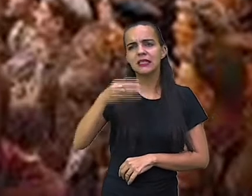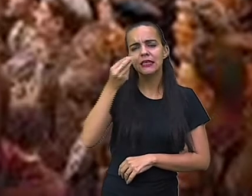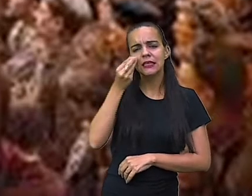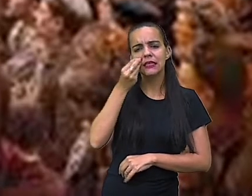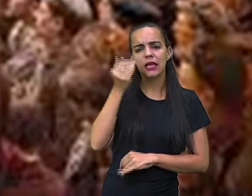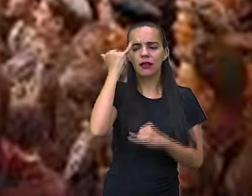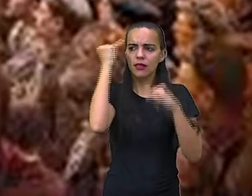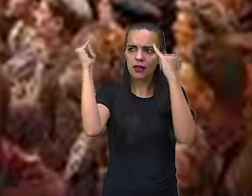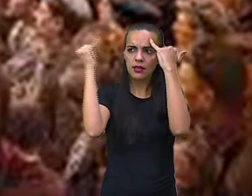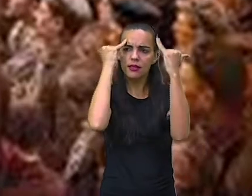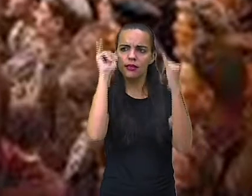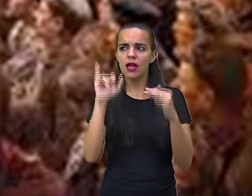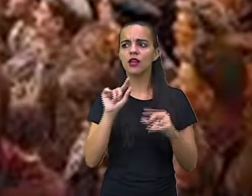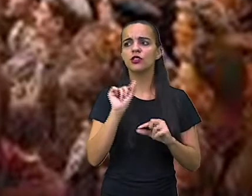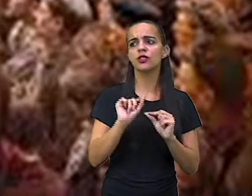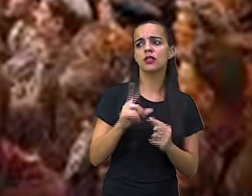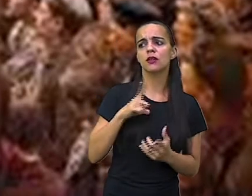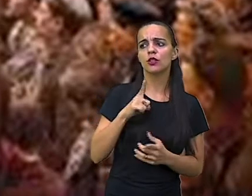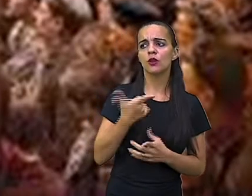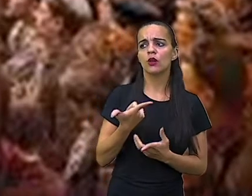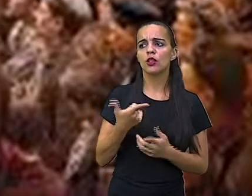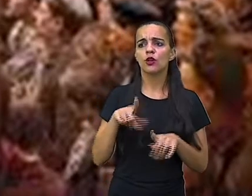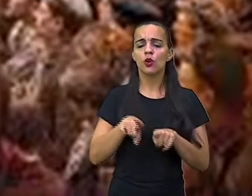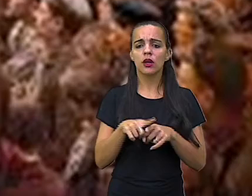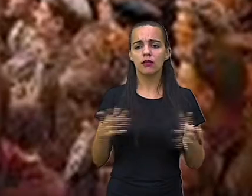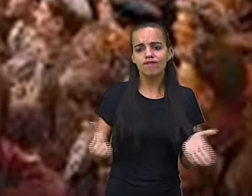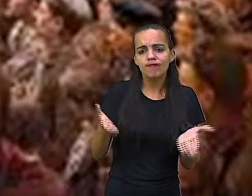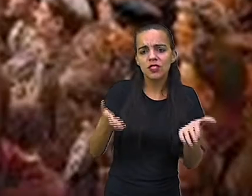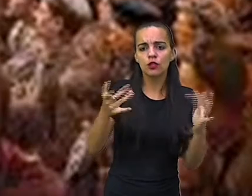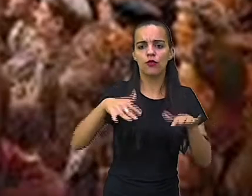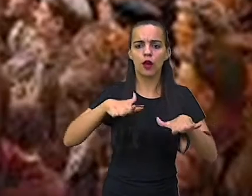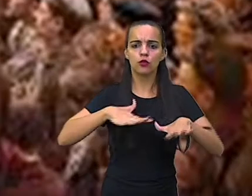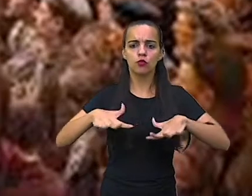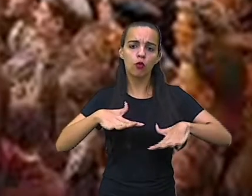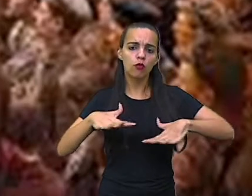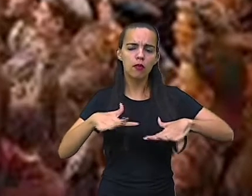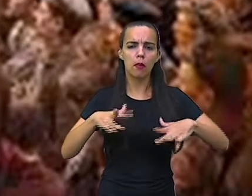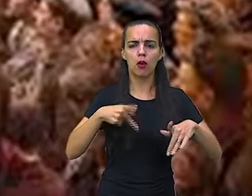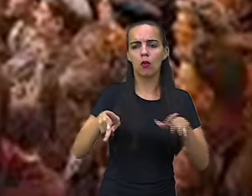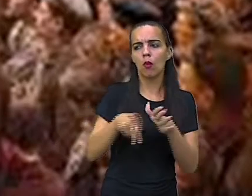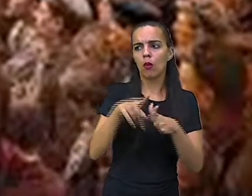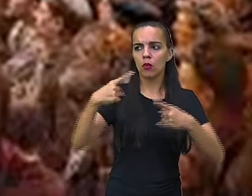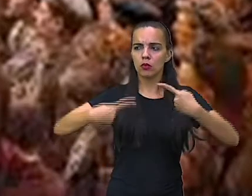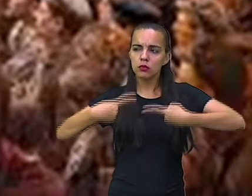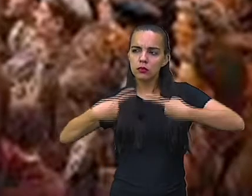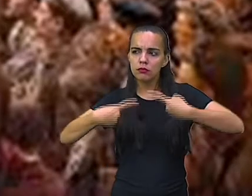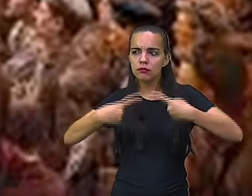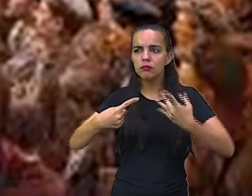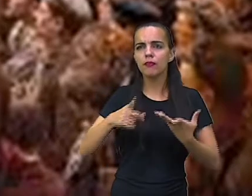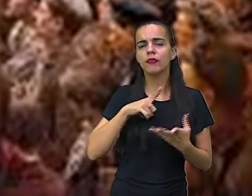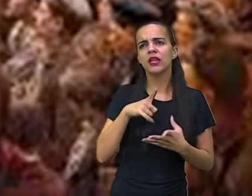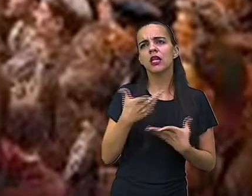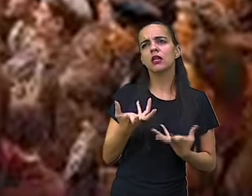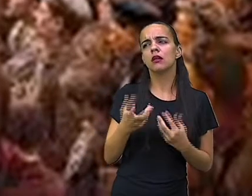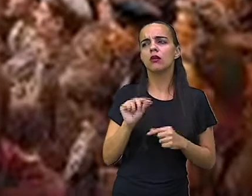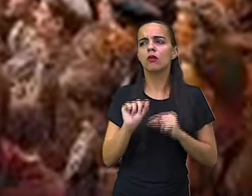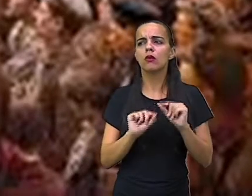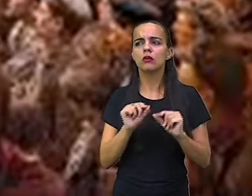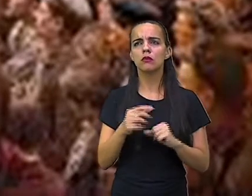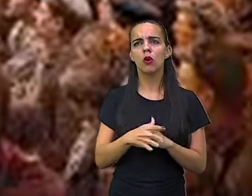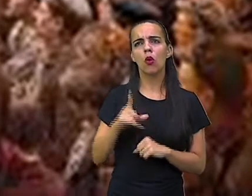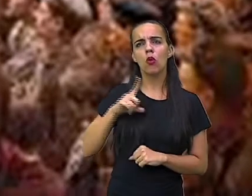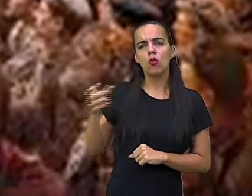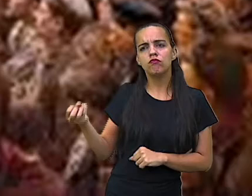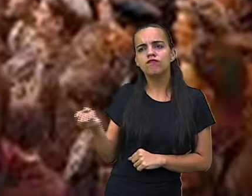ideias, sentimentos e a movimentos políticos centralizados no sentido de que há povos